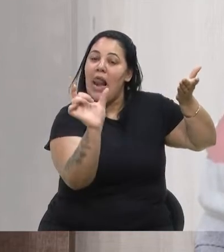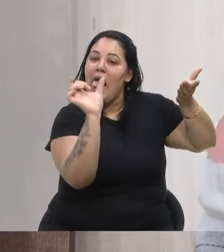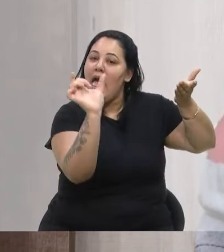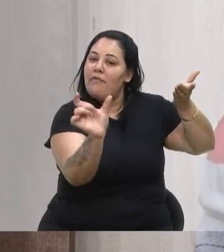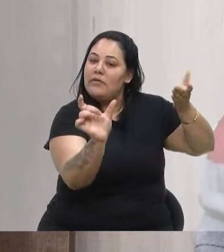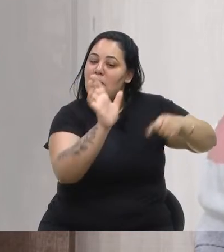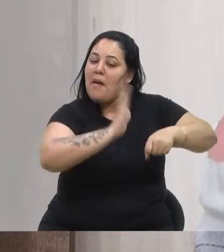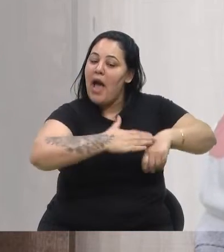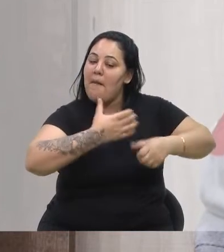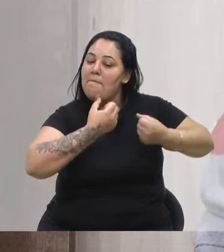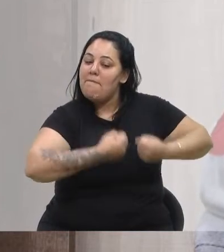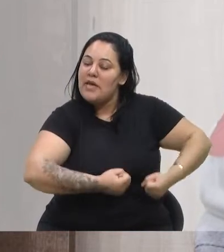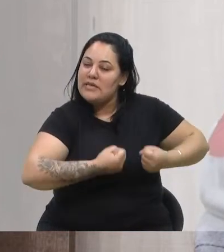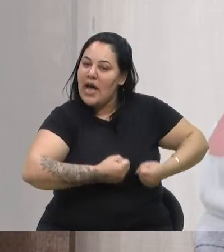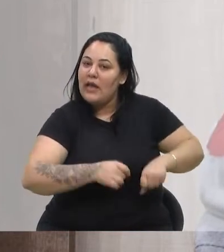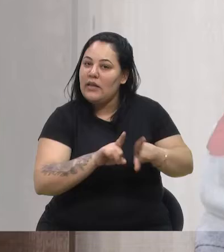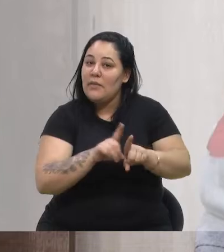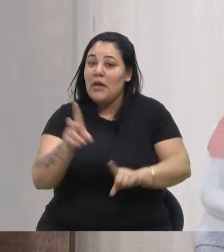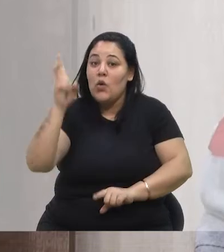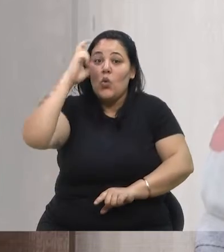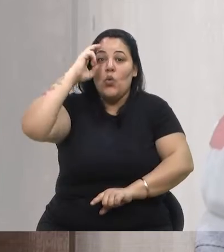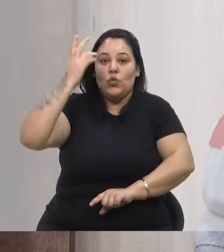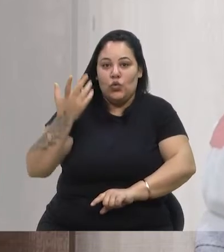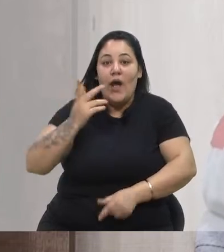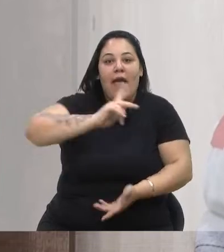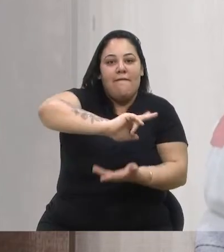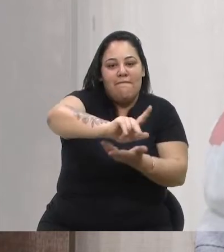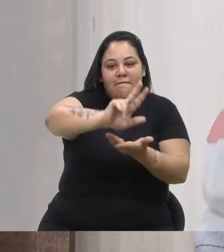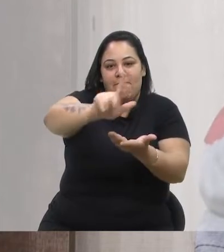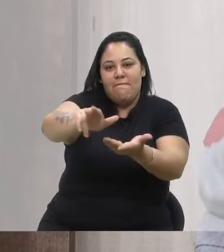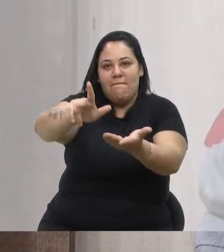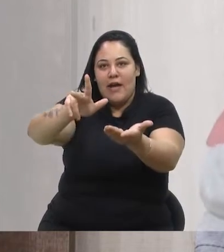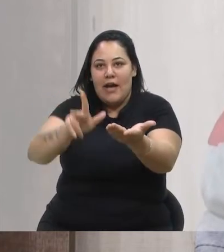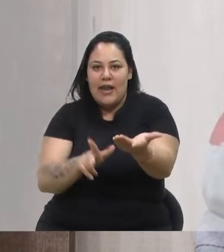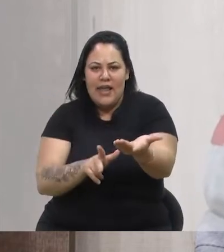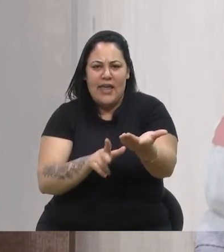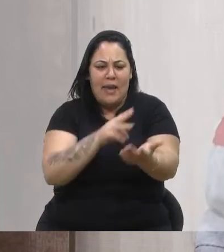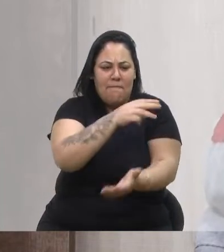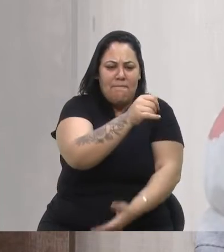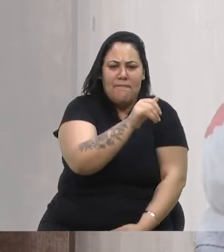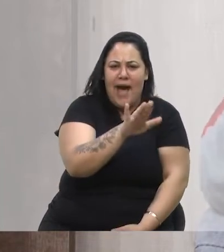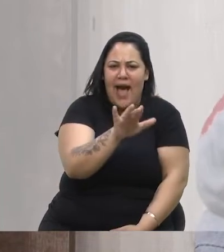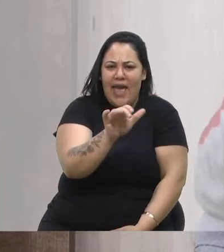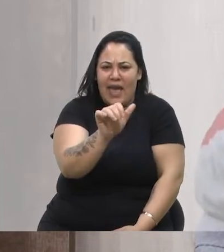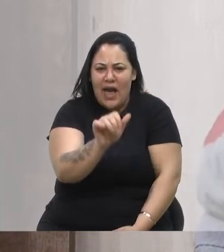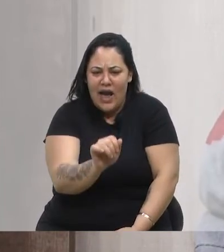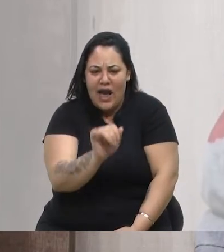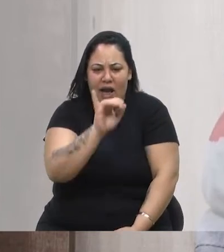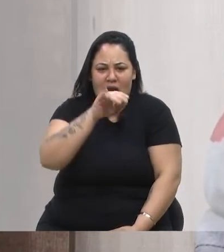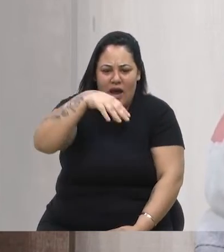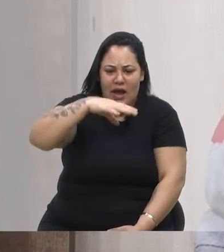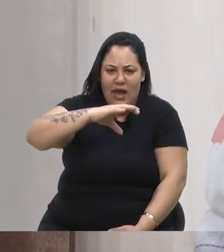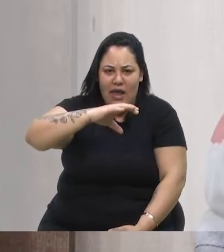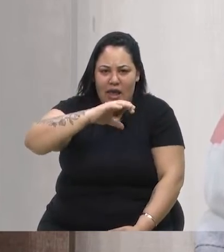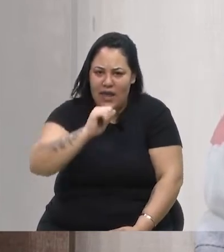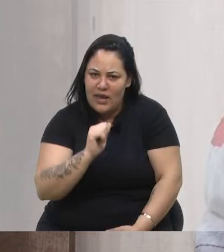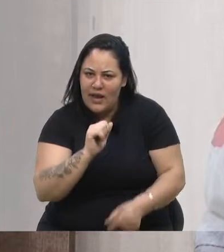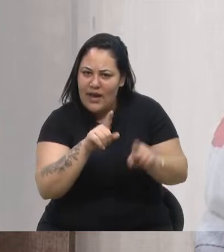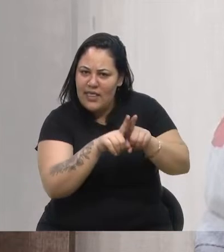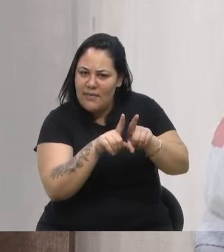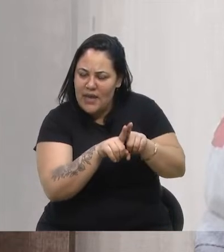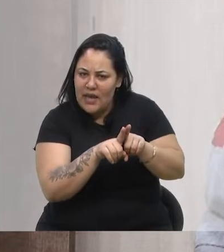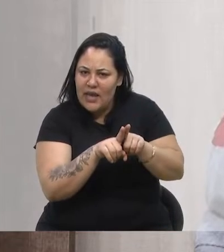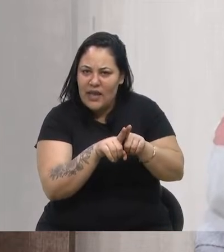mais rebuscadas a partir dessa cultura, e aí vai variando maia, inca e por